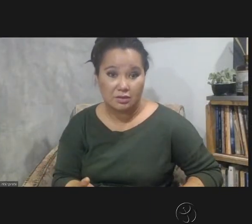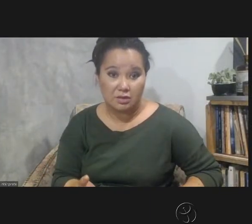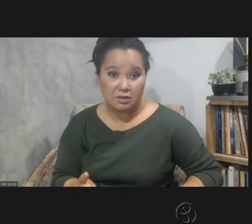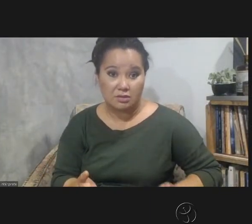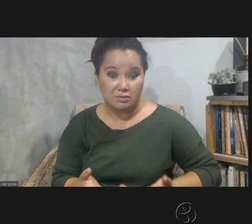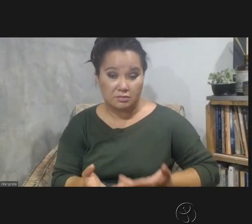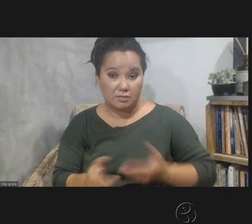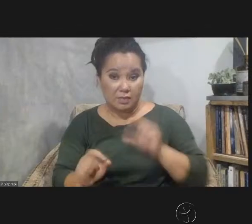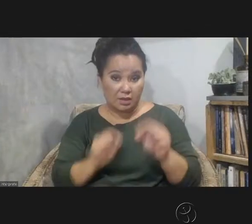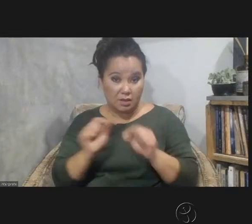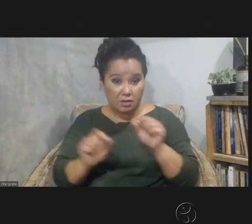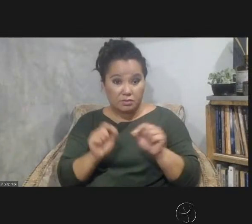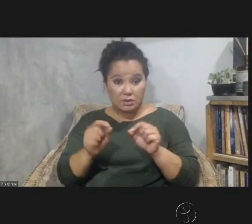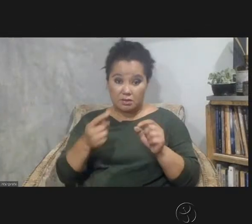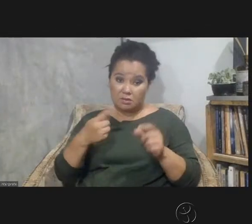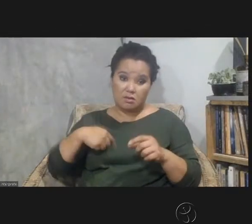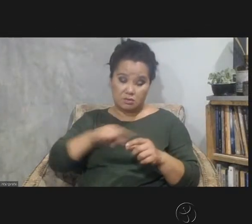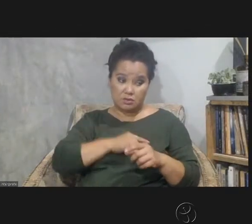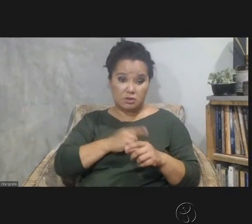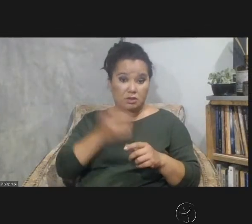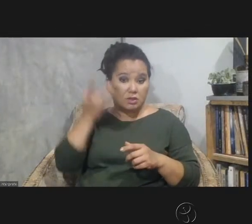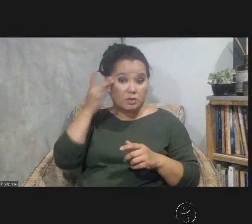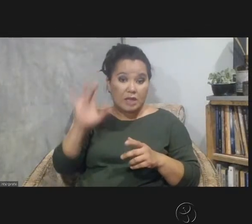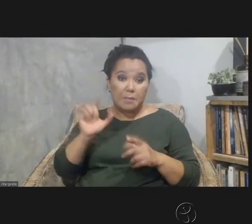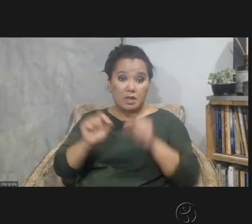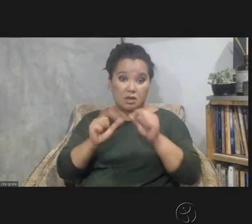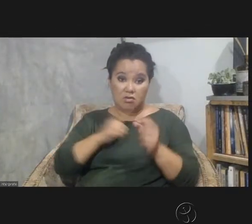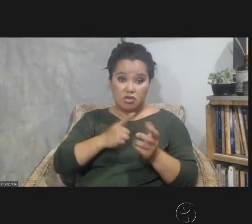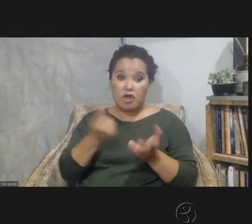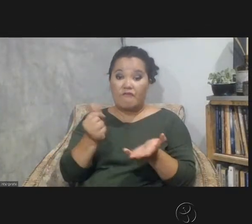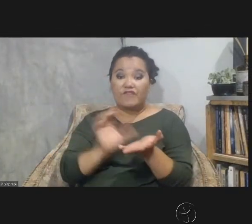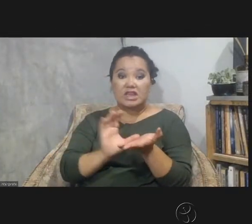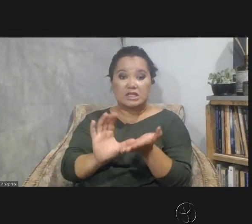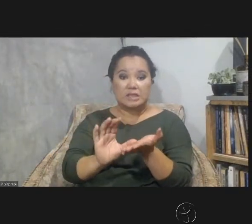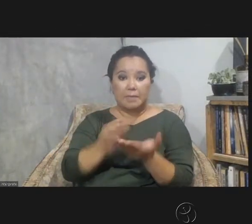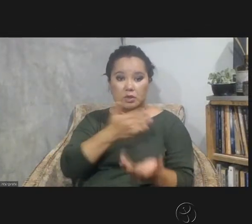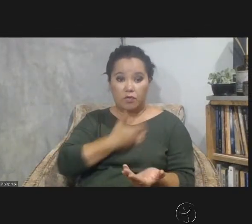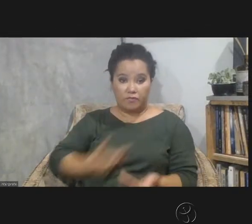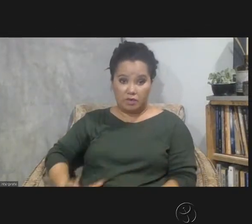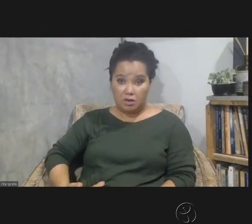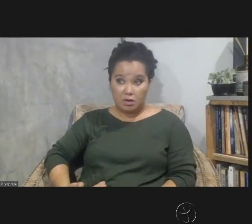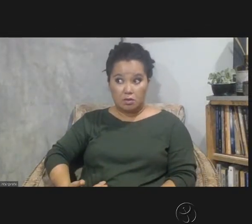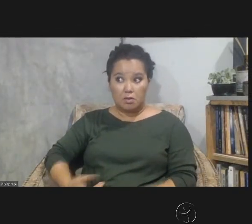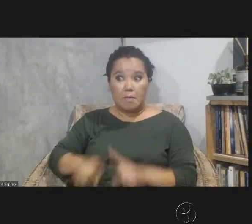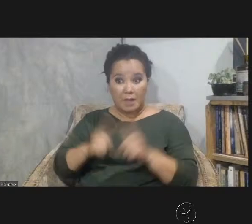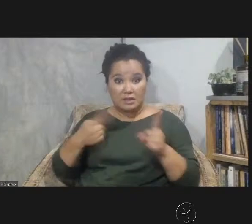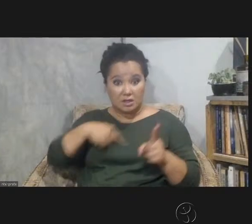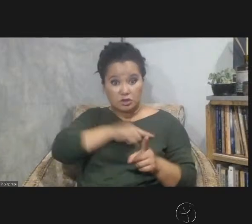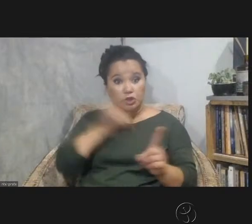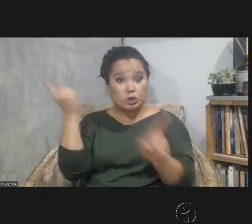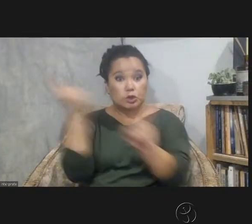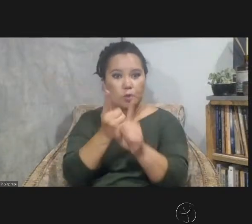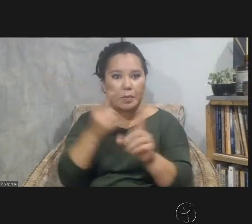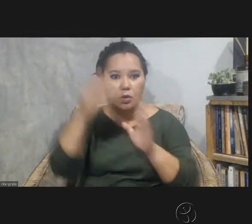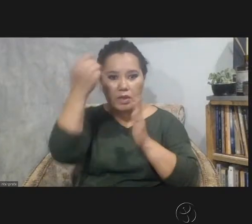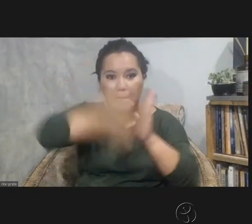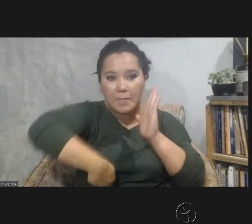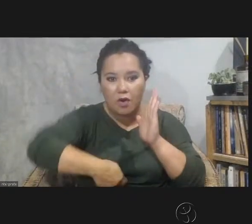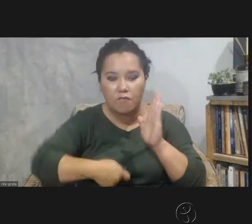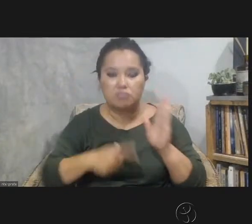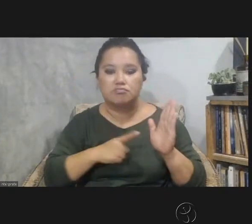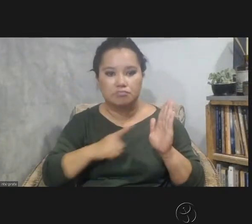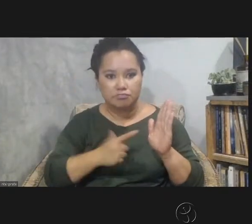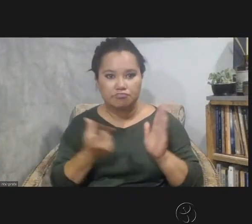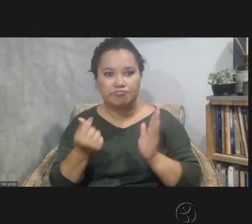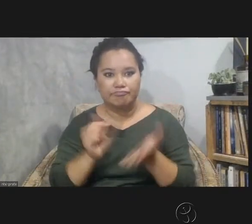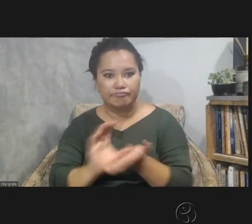um financiamento governamental, inclusive o enorme financiamento da pesquisa